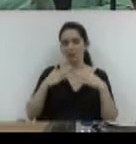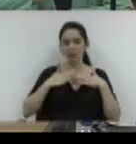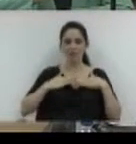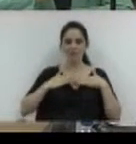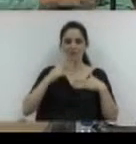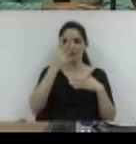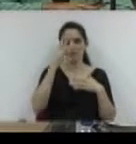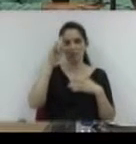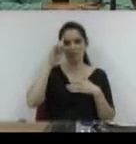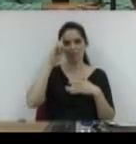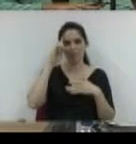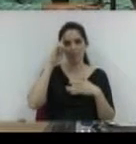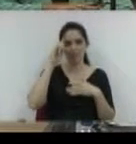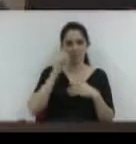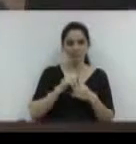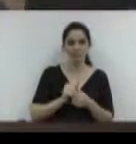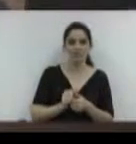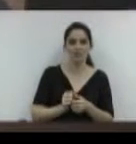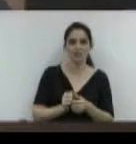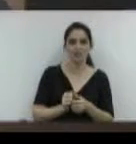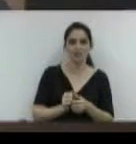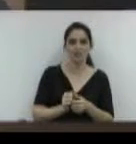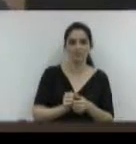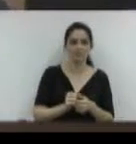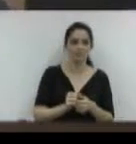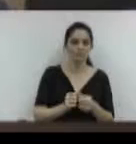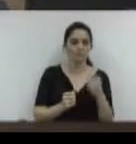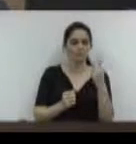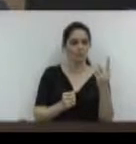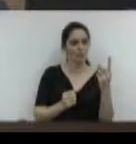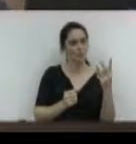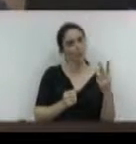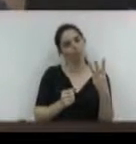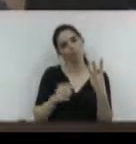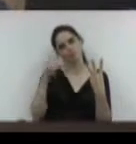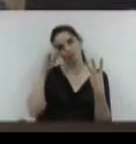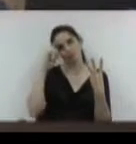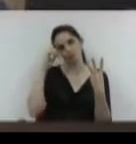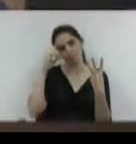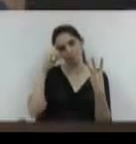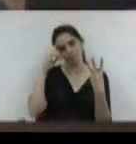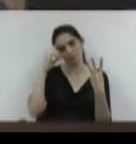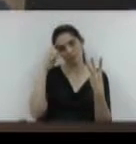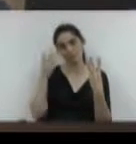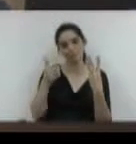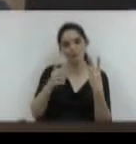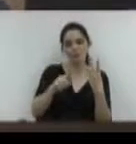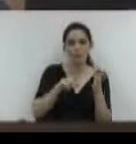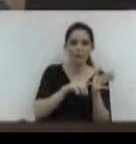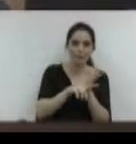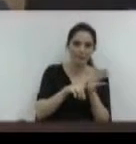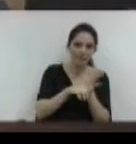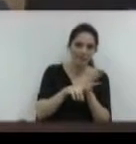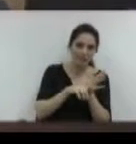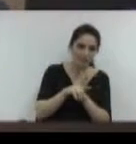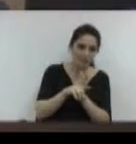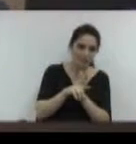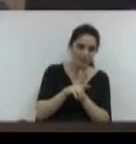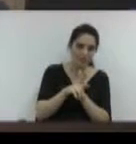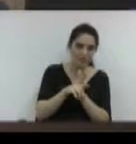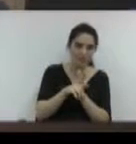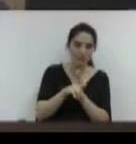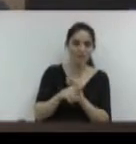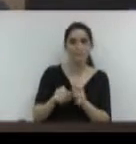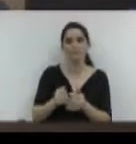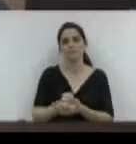de 23 de agosto, razão pela qual a audiência de instrução fora novamente redesignada,